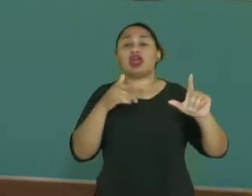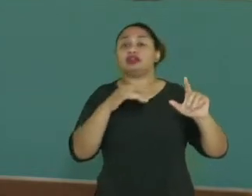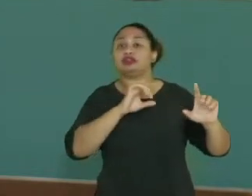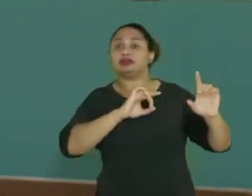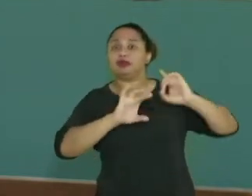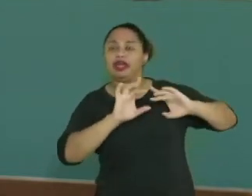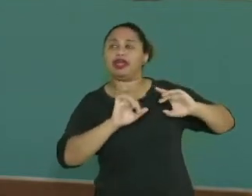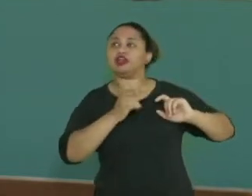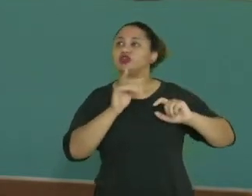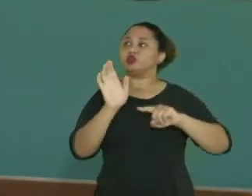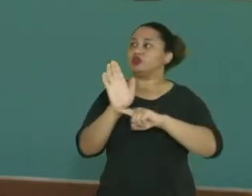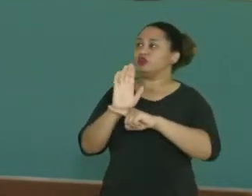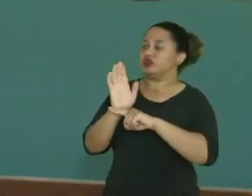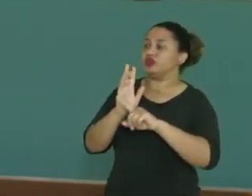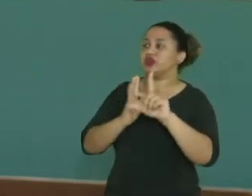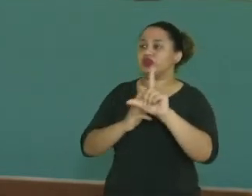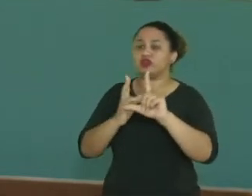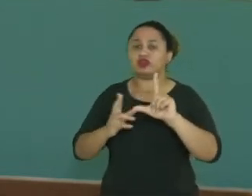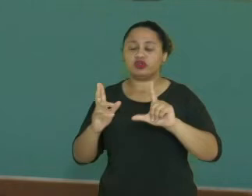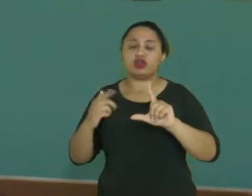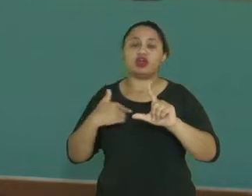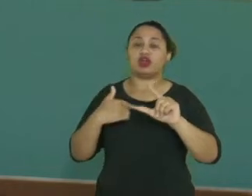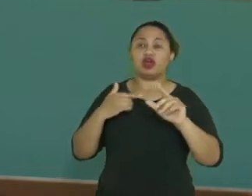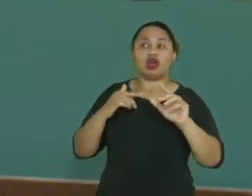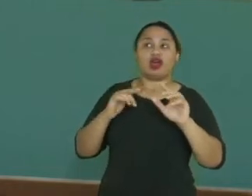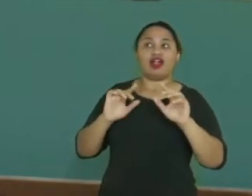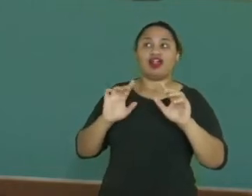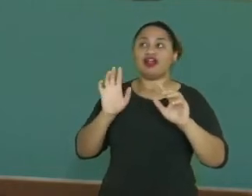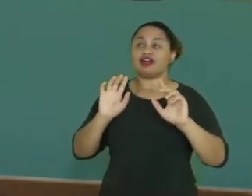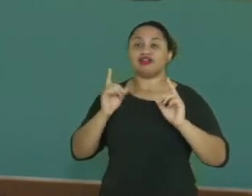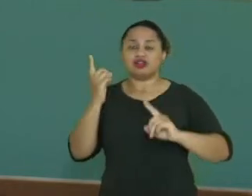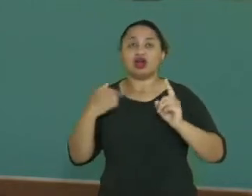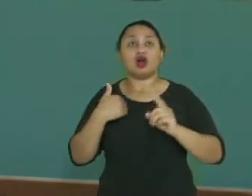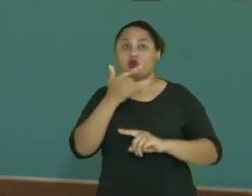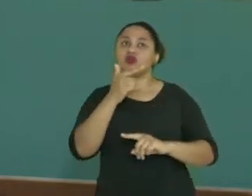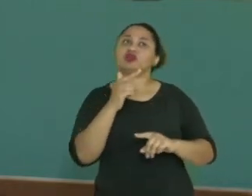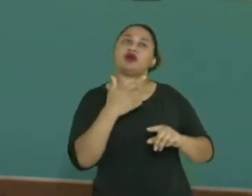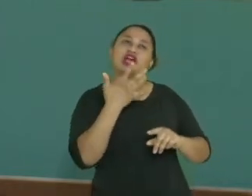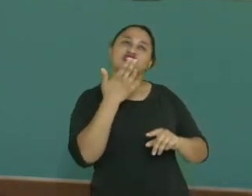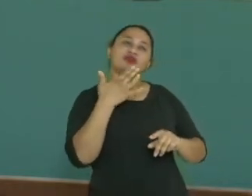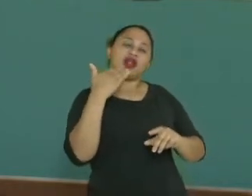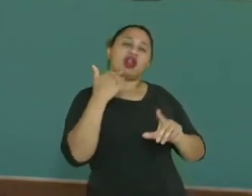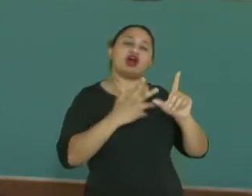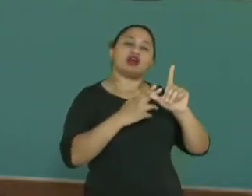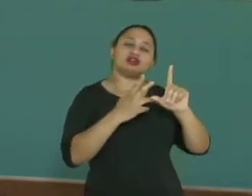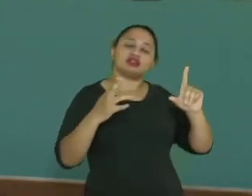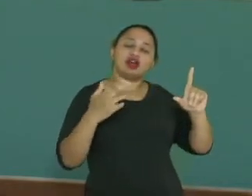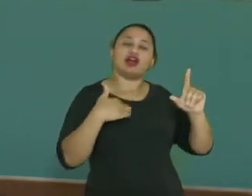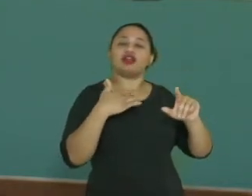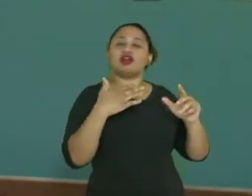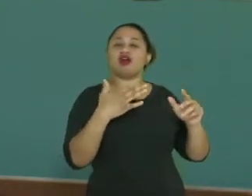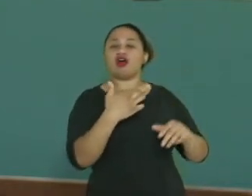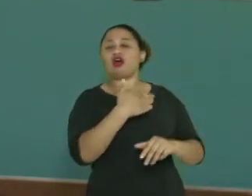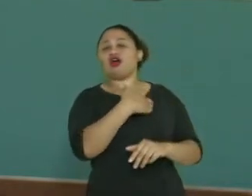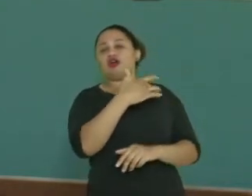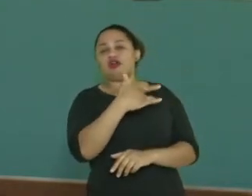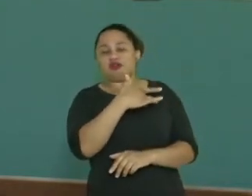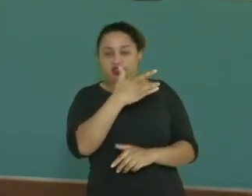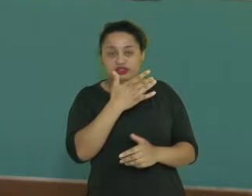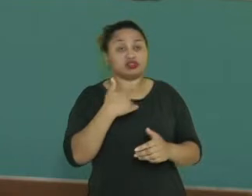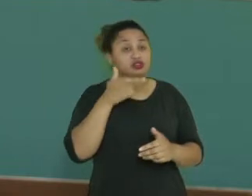gostam de uma série mais de aventura e outra gosta de uma série romântica, né? Você consegue comparar essas